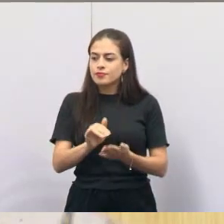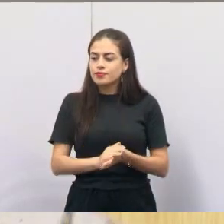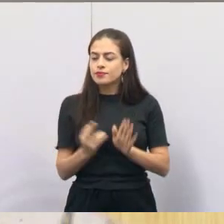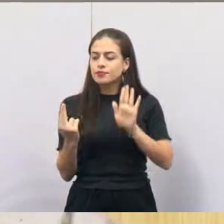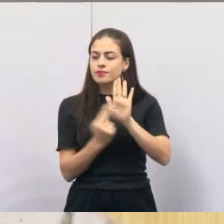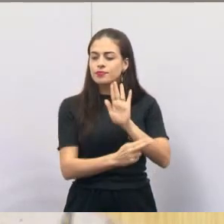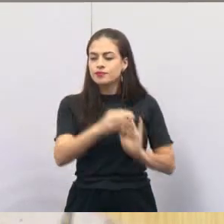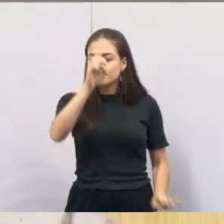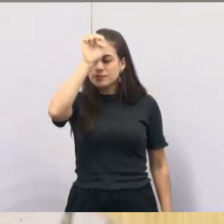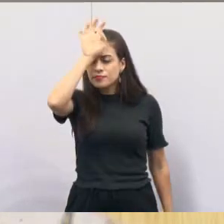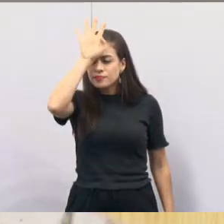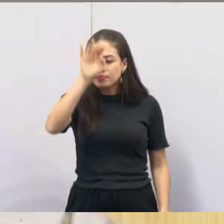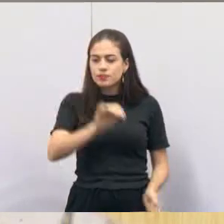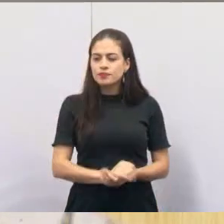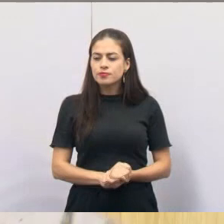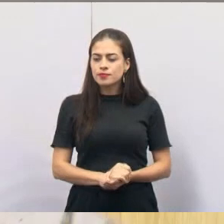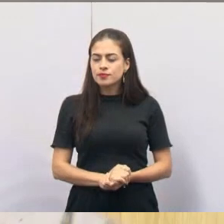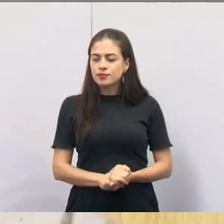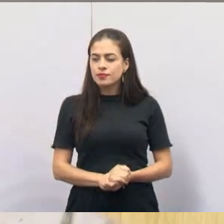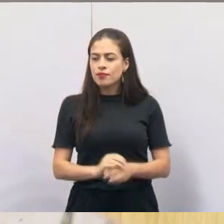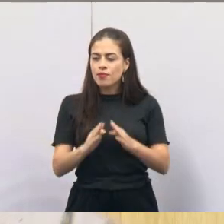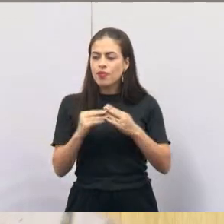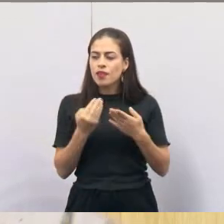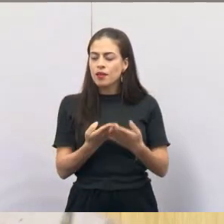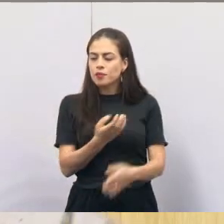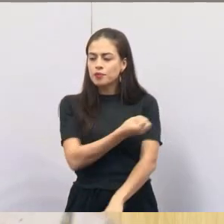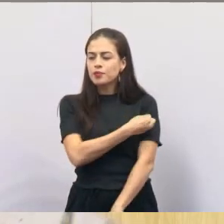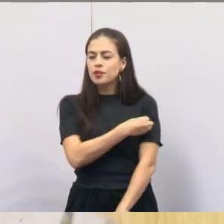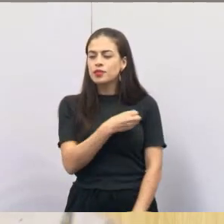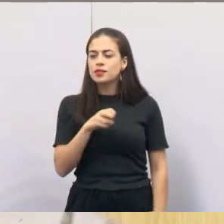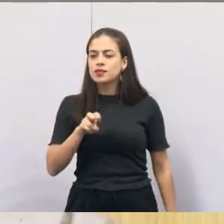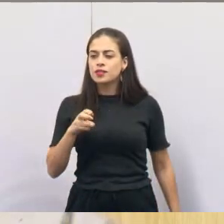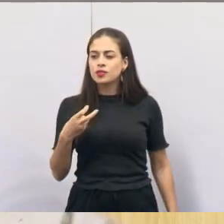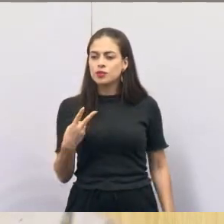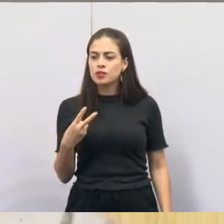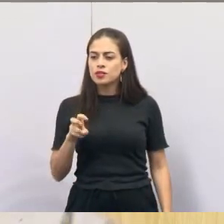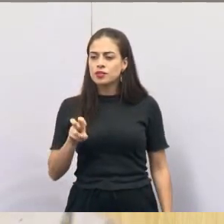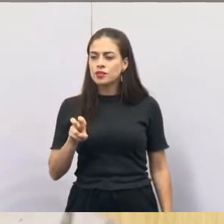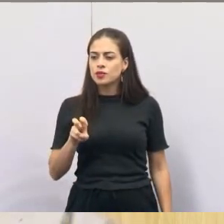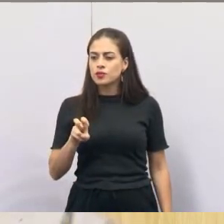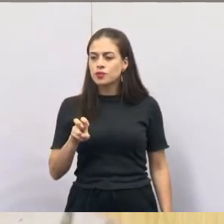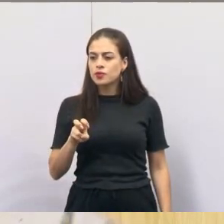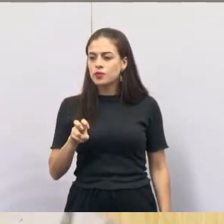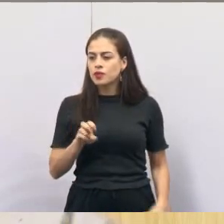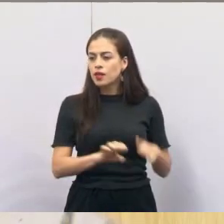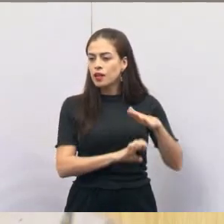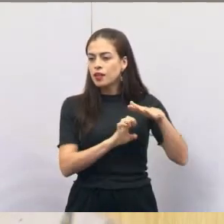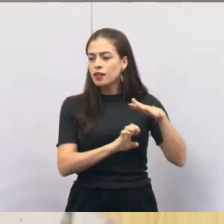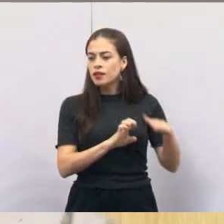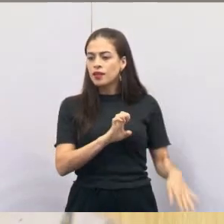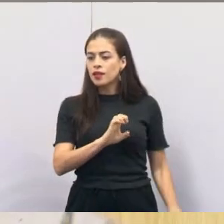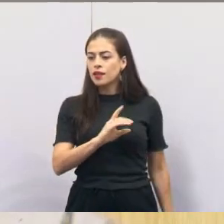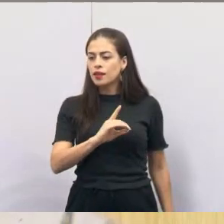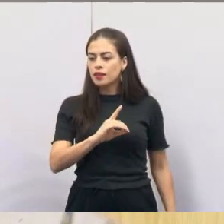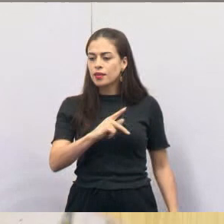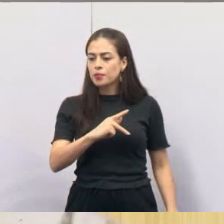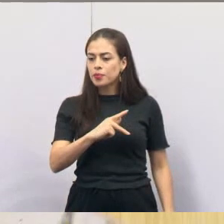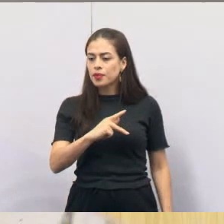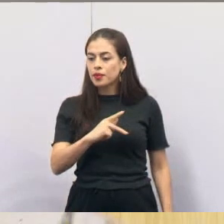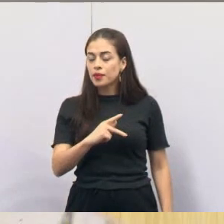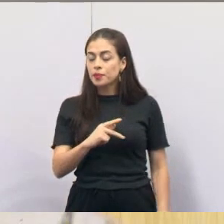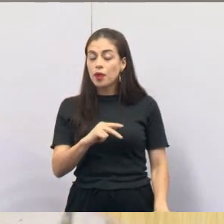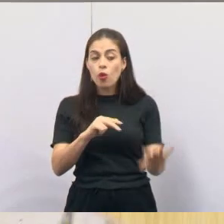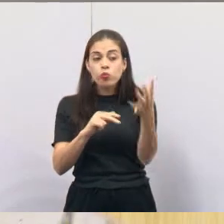Rodrigo Salomão. Requerimento 525 a EDP, solicitando poda de